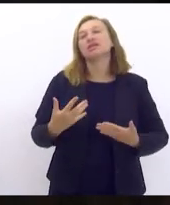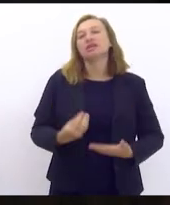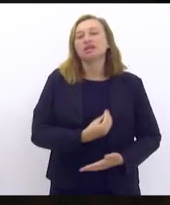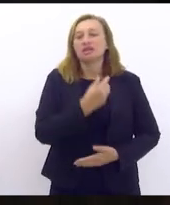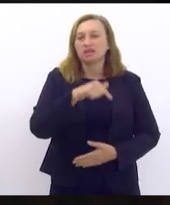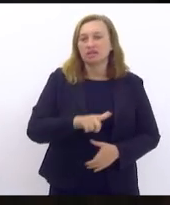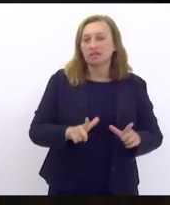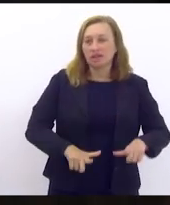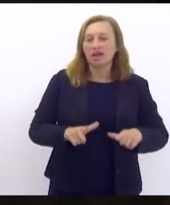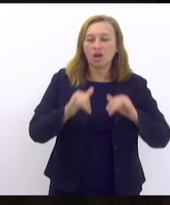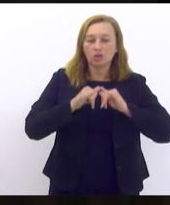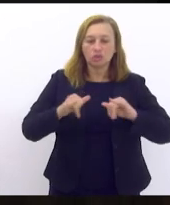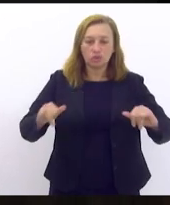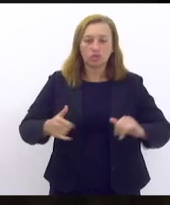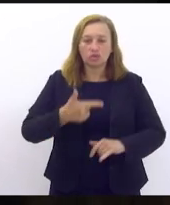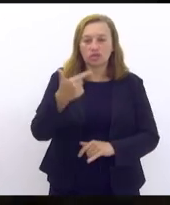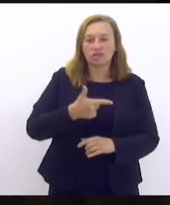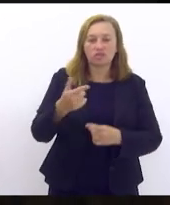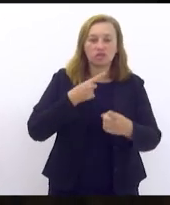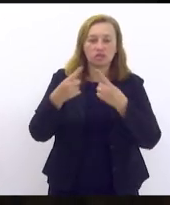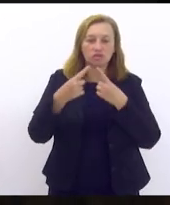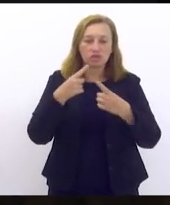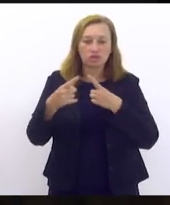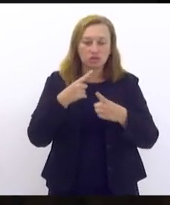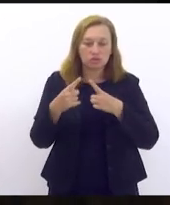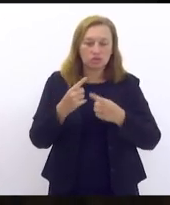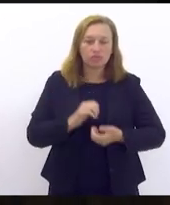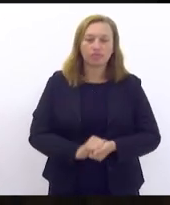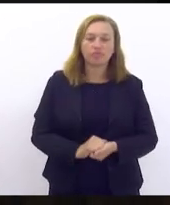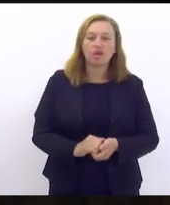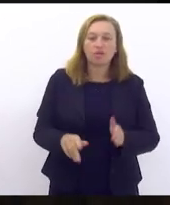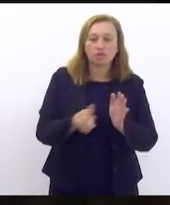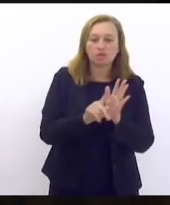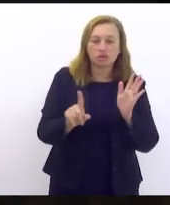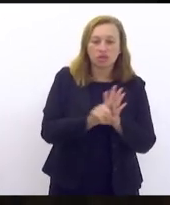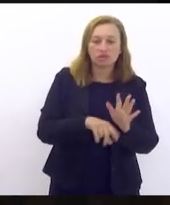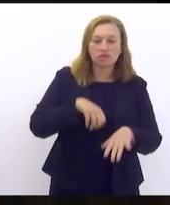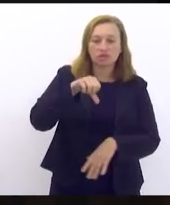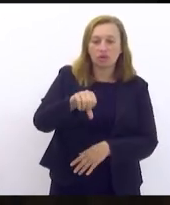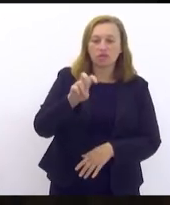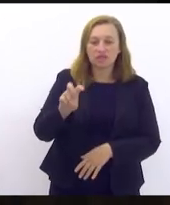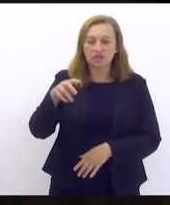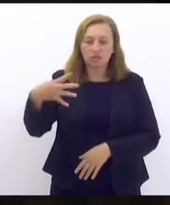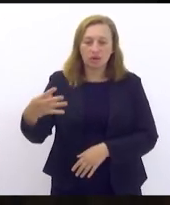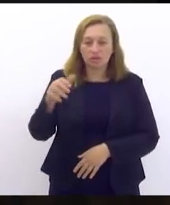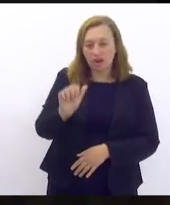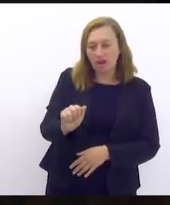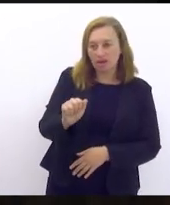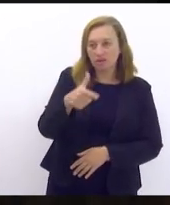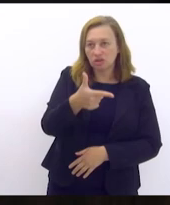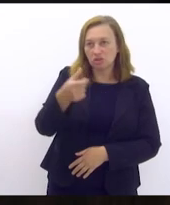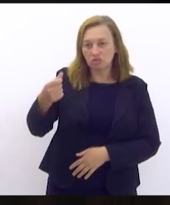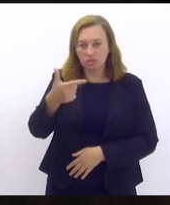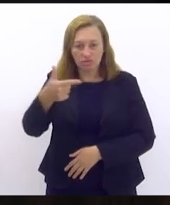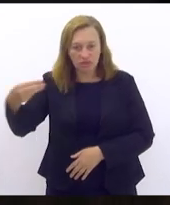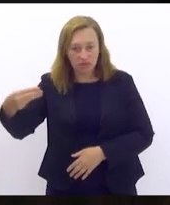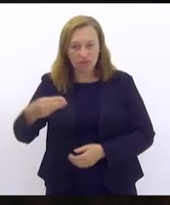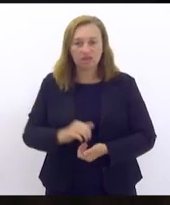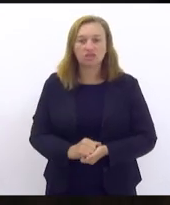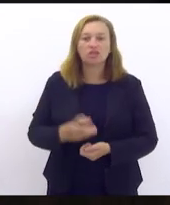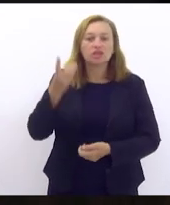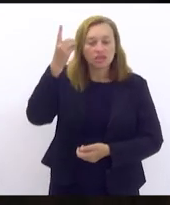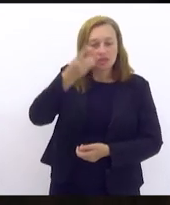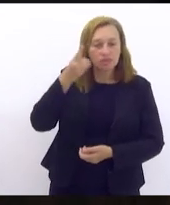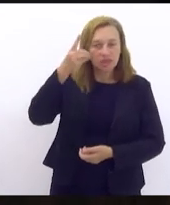Anuncio, em segunda discussão, redação do vencido, projeto de lei número 954-A, de autoria dos